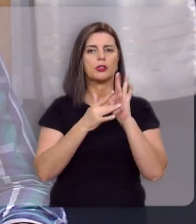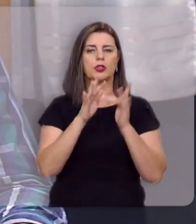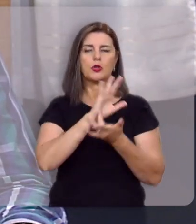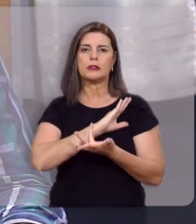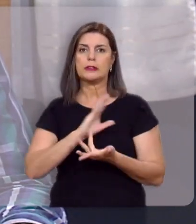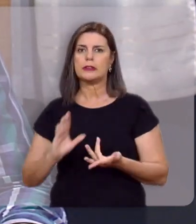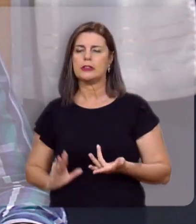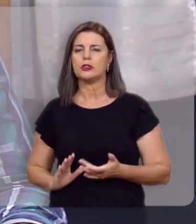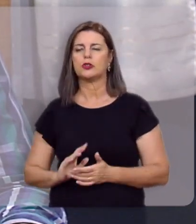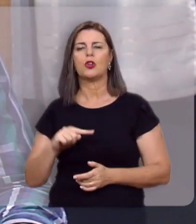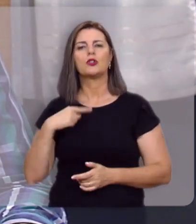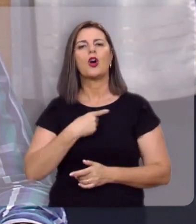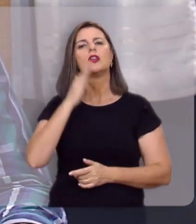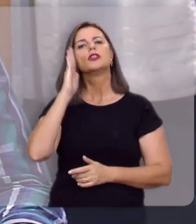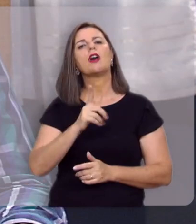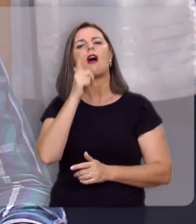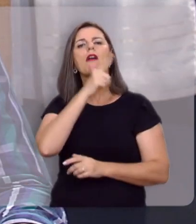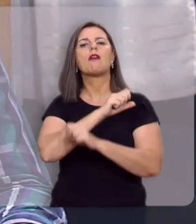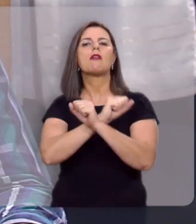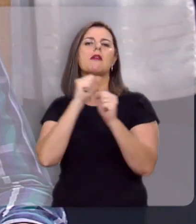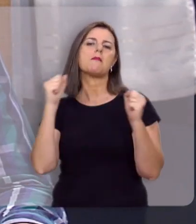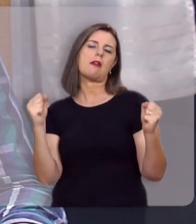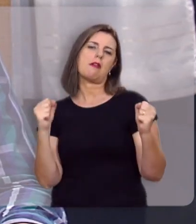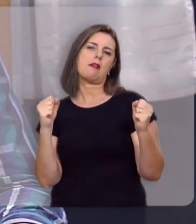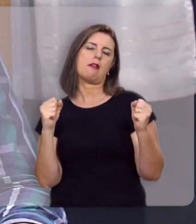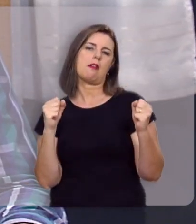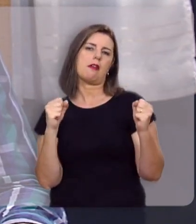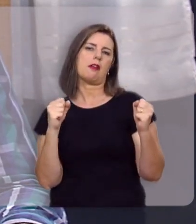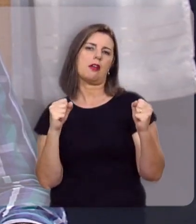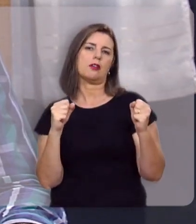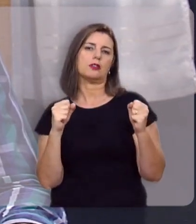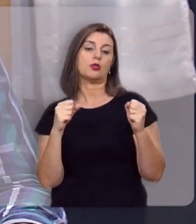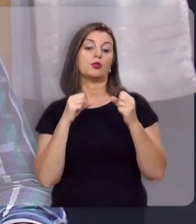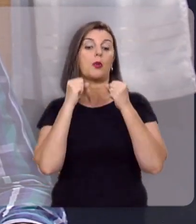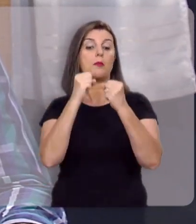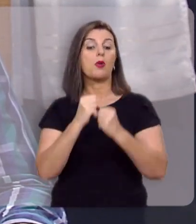Jesus, nós já fomos libertos agora